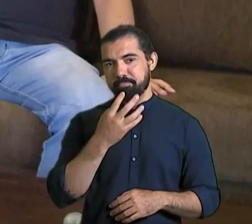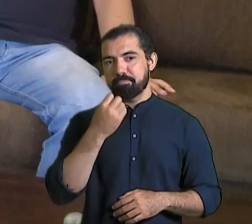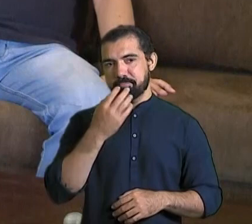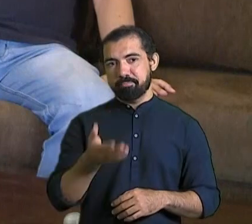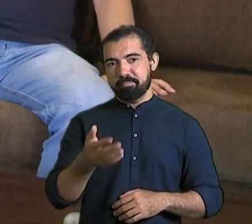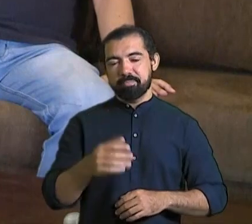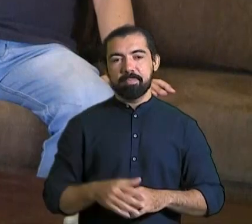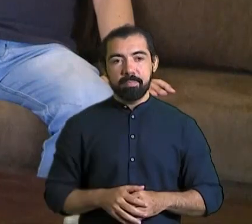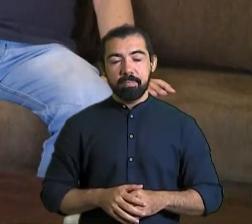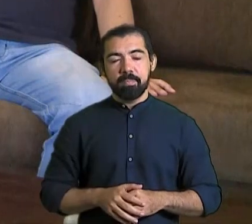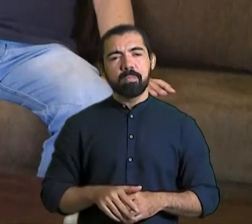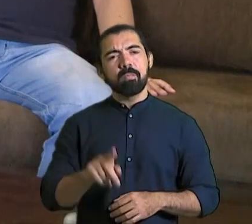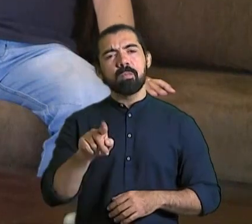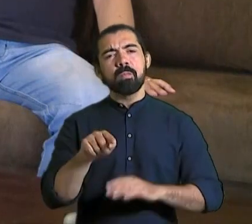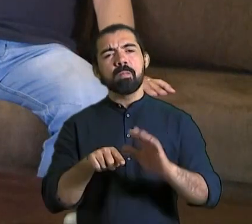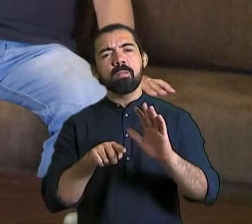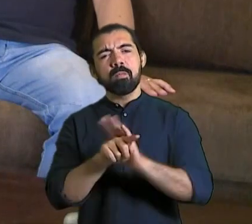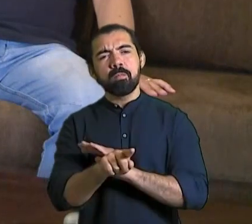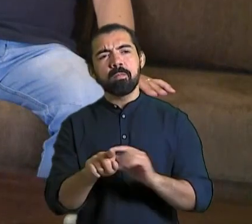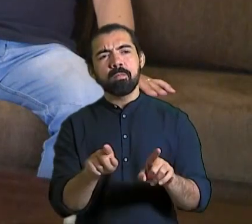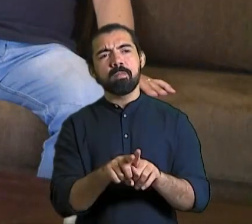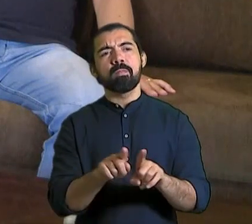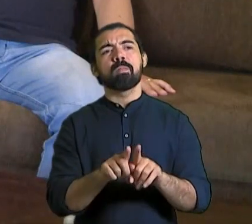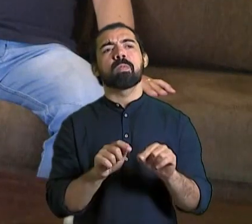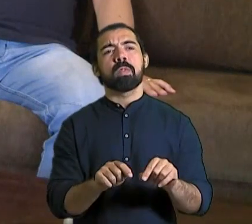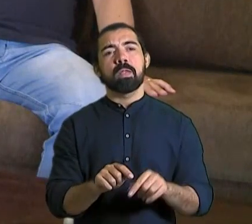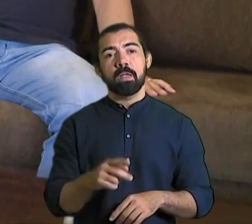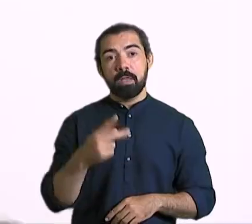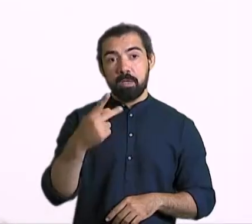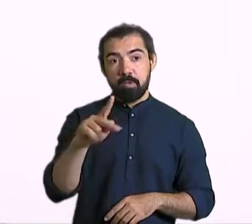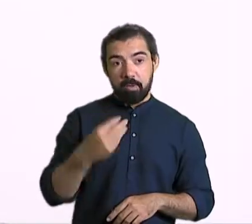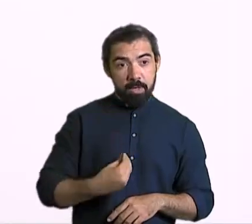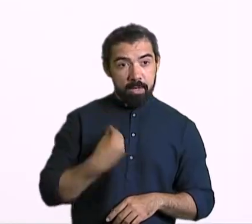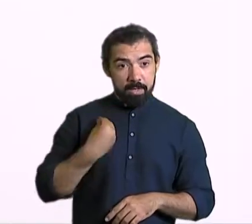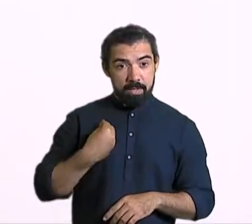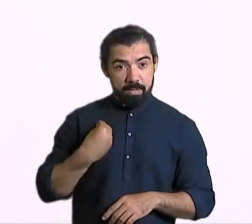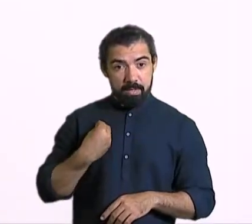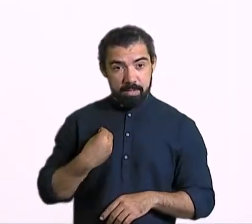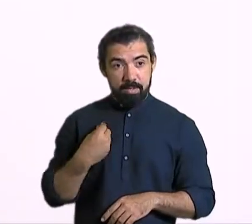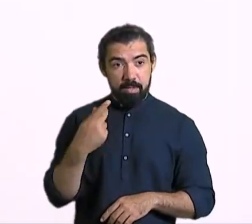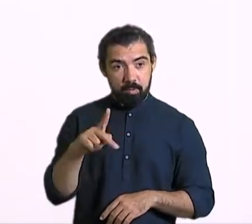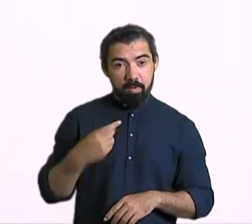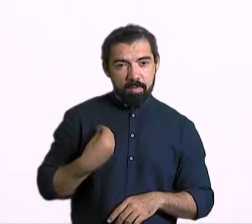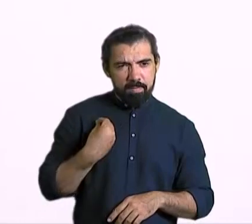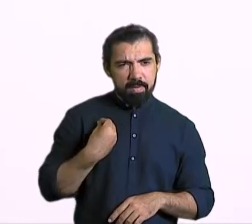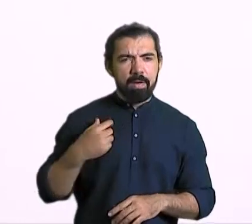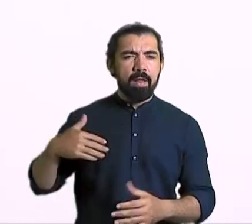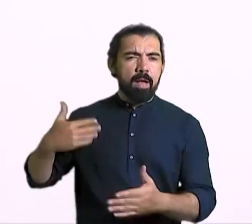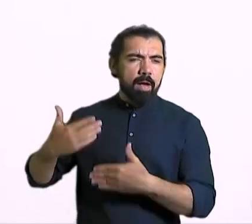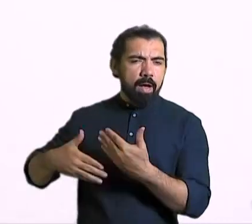Bom, Fri, vamos fazer agora um caminho seu até chegar lá na Justiça Federal.